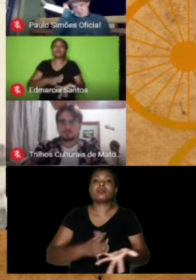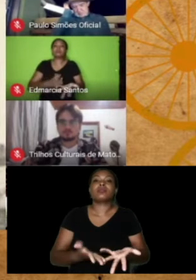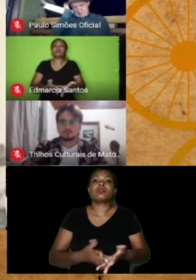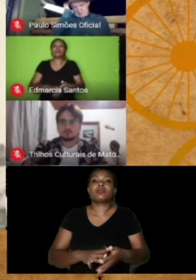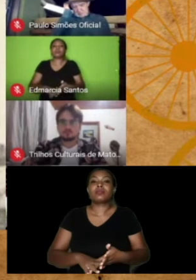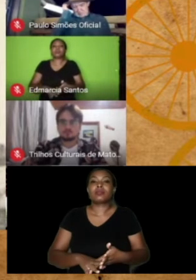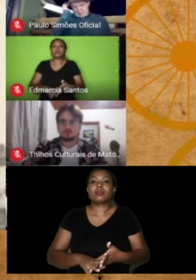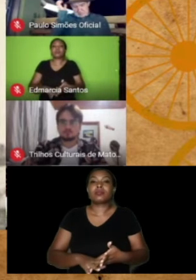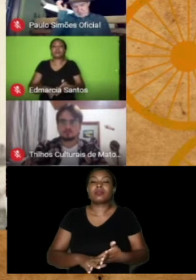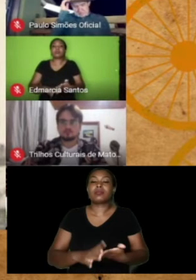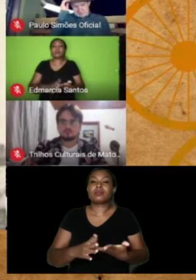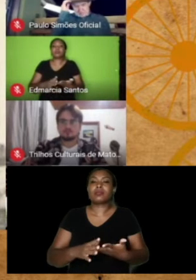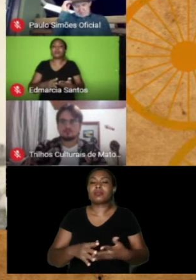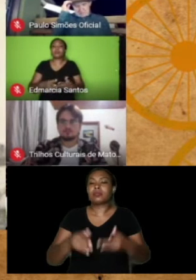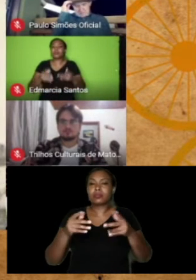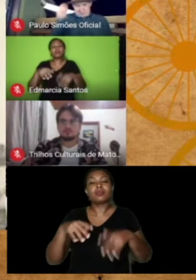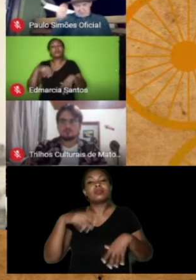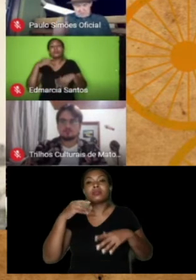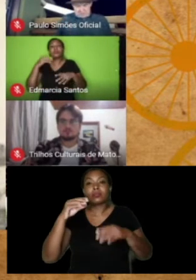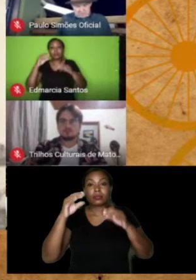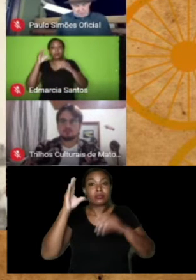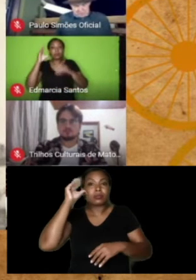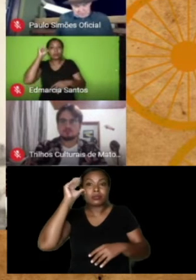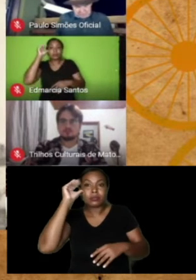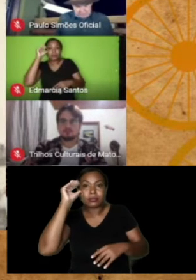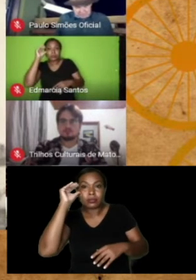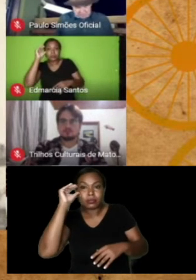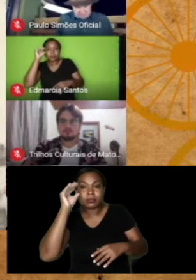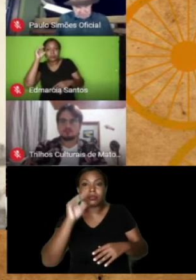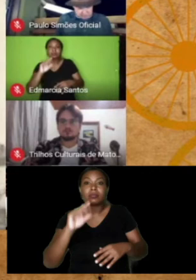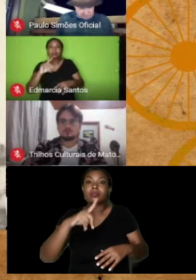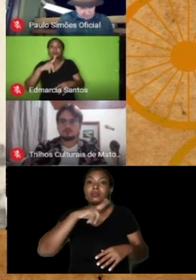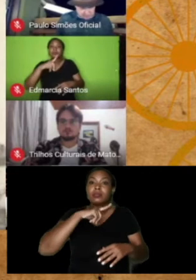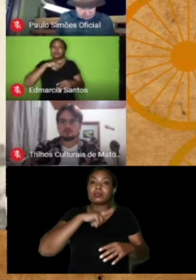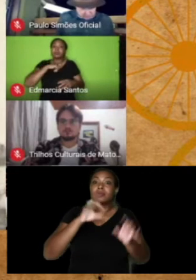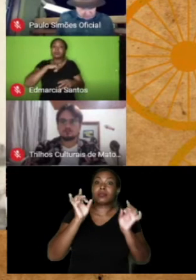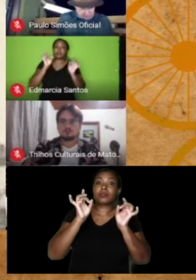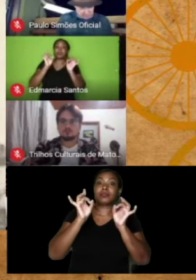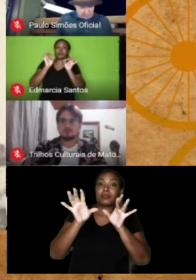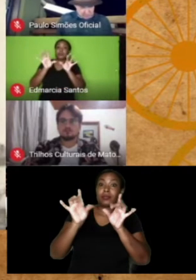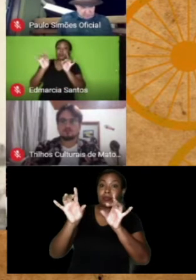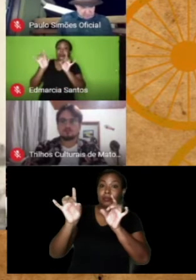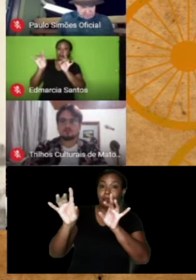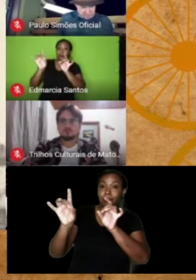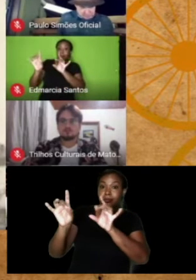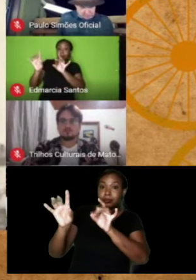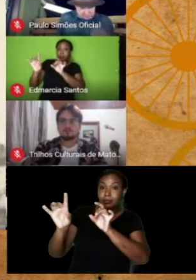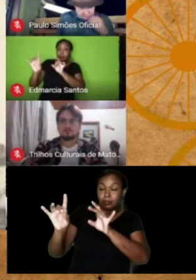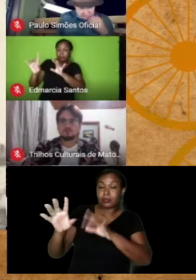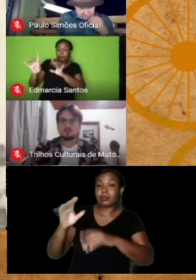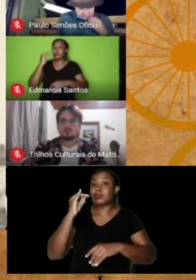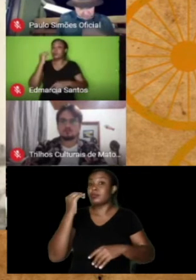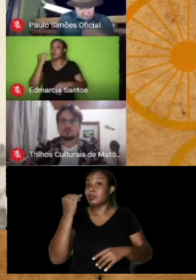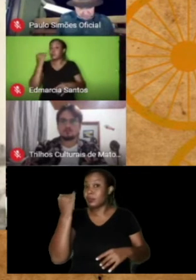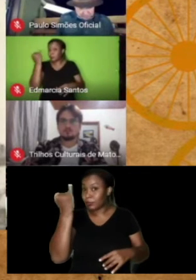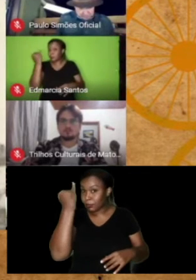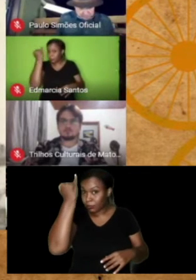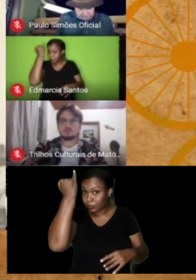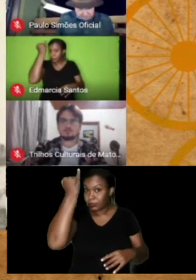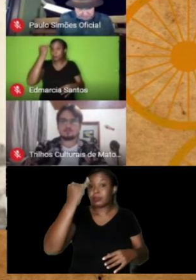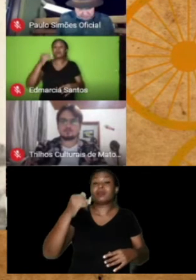acredito que o mau turismo é aquele que fabrica o produto, não que vende o produto que está feito. Esse é o grande